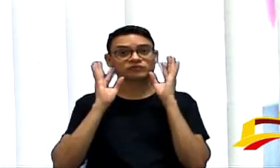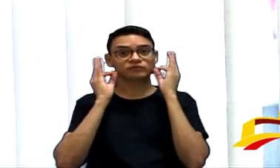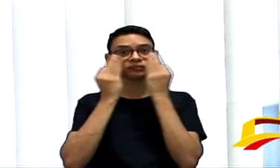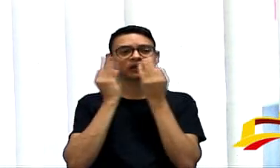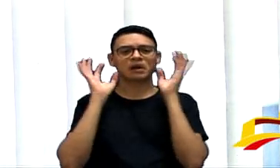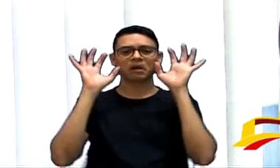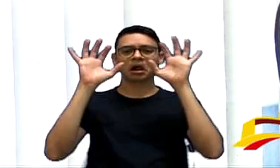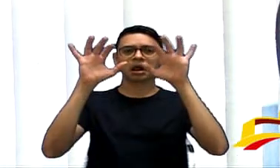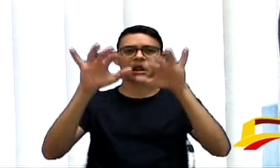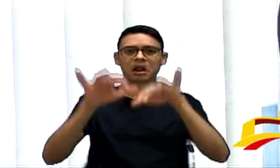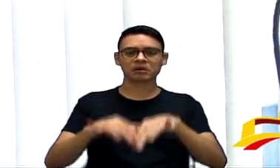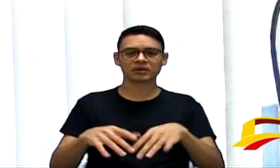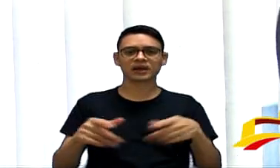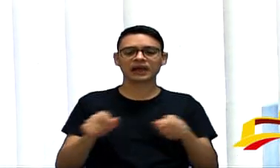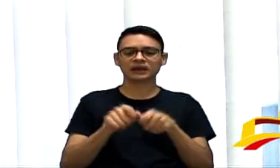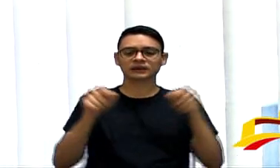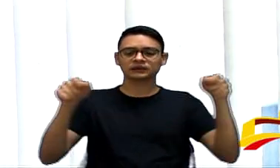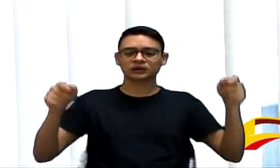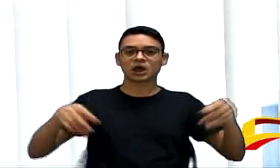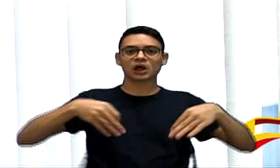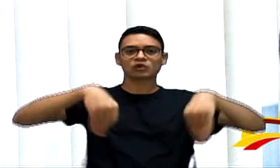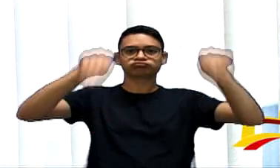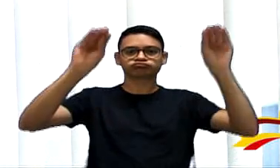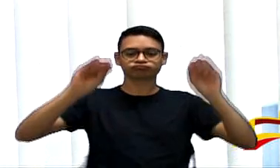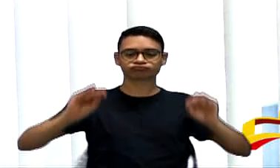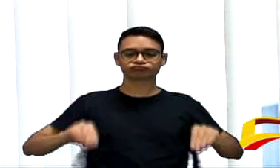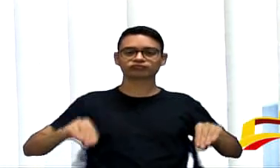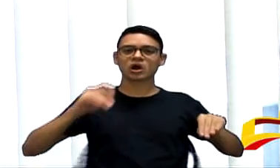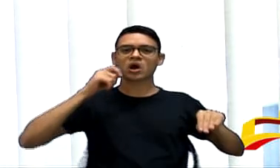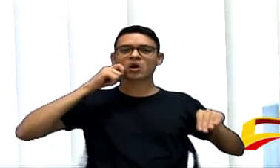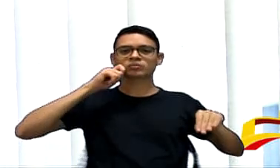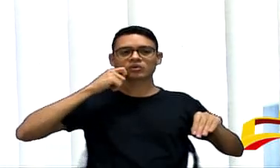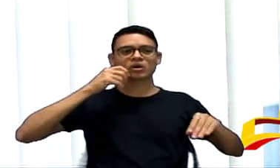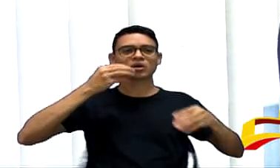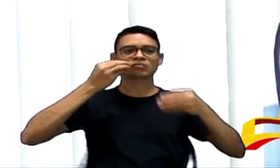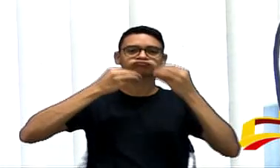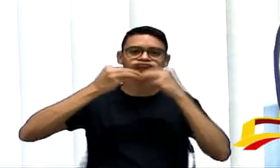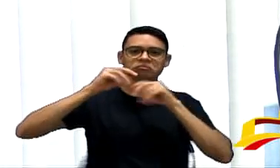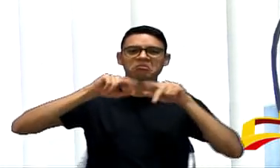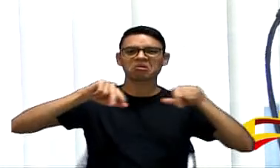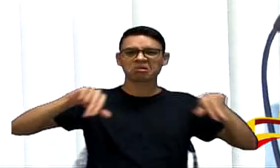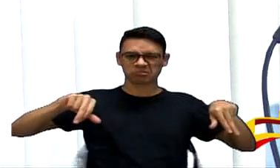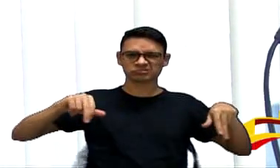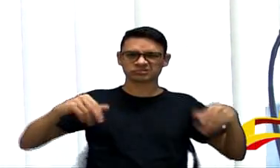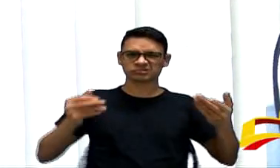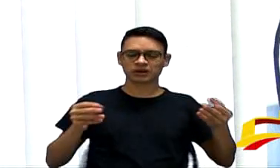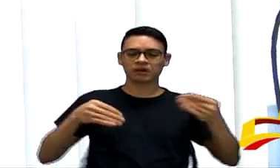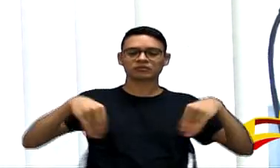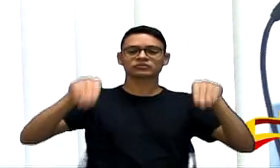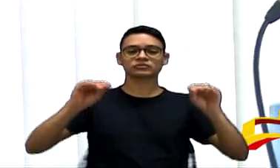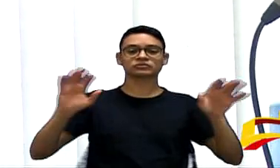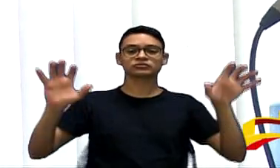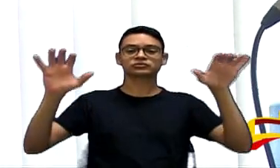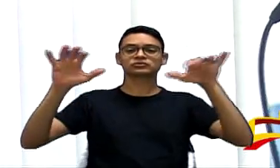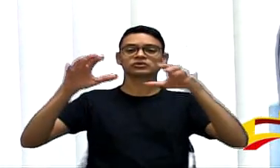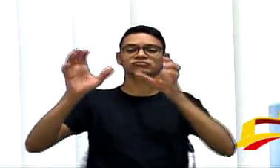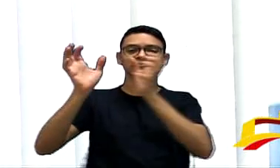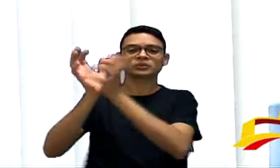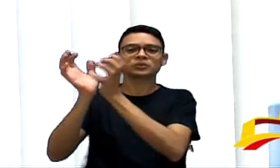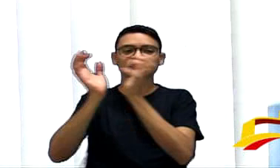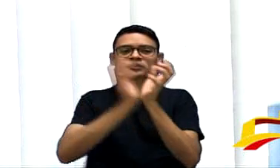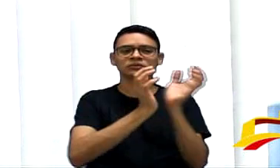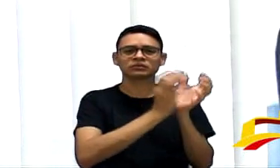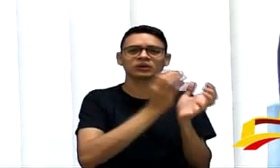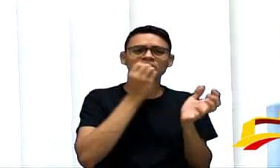com toalhas no chão, fazendo piquenique, crianças. Ou seja, foi um espaço de lazer, onde houve equilíbrio,